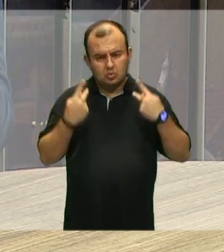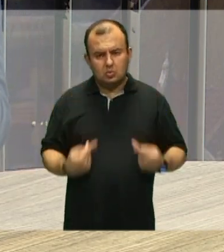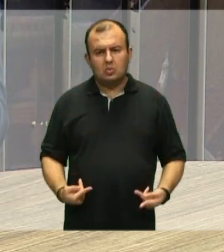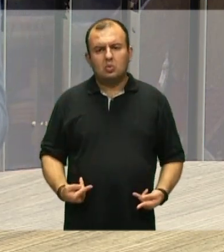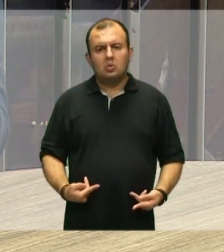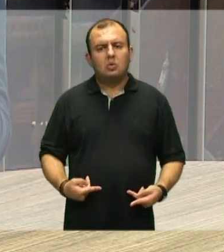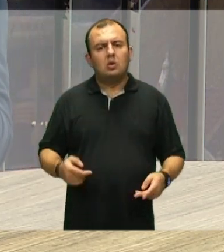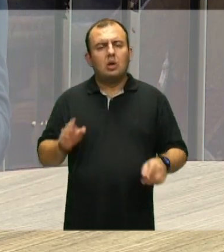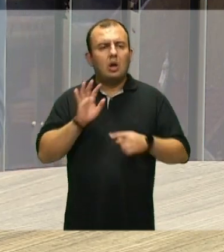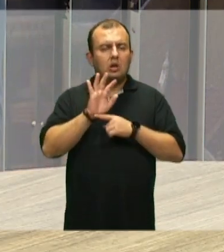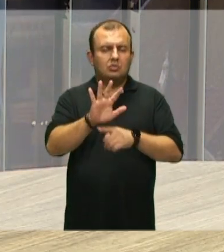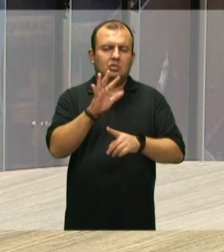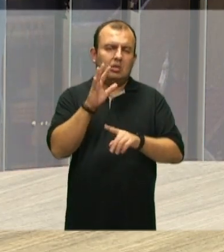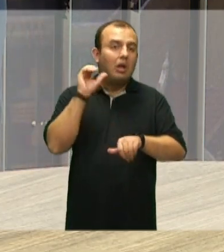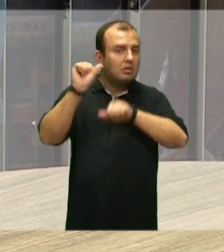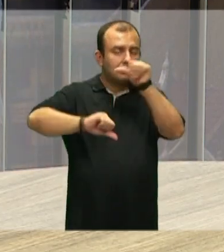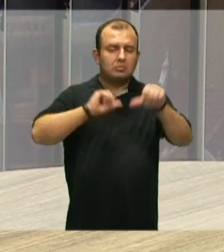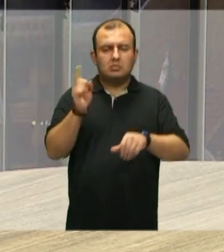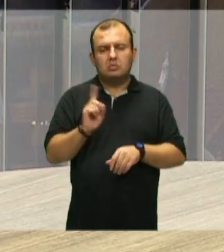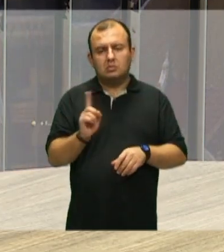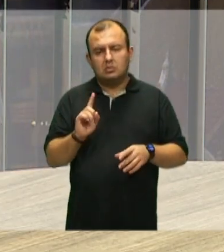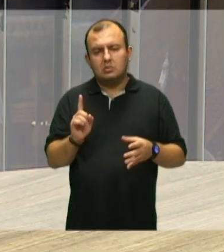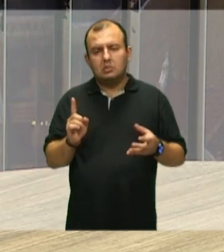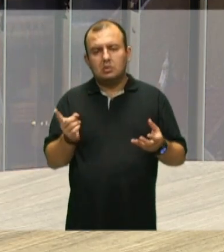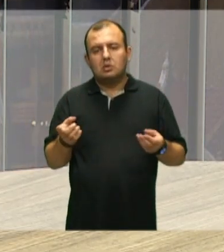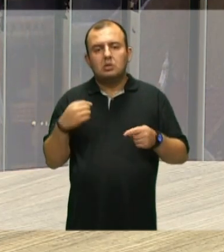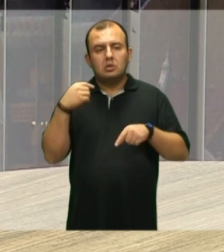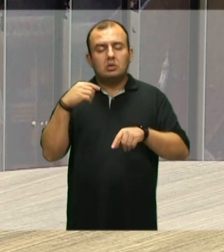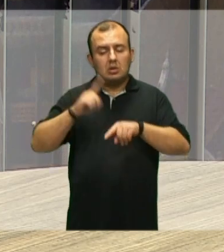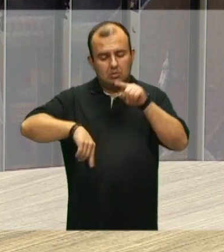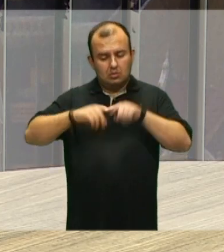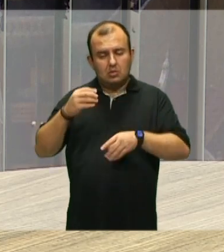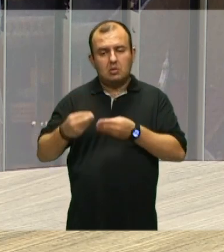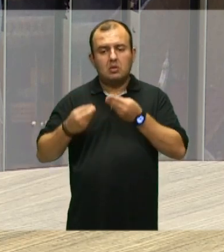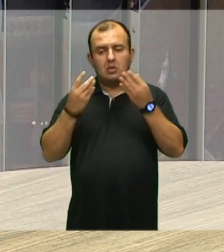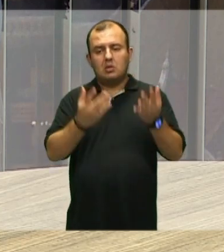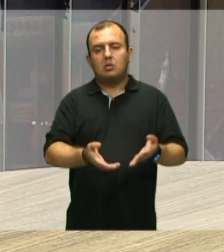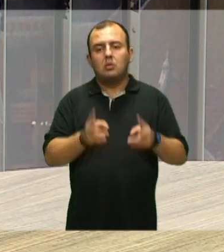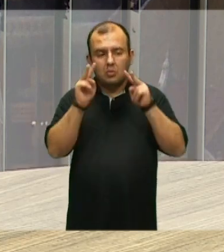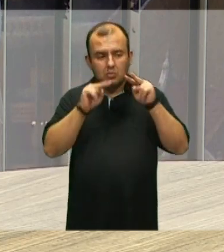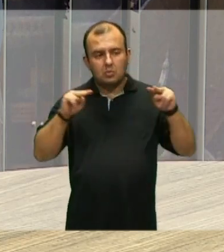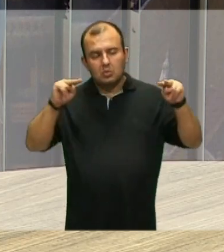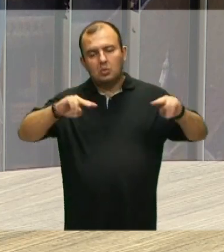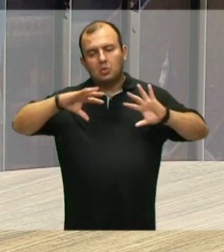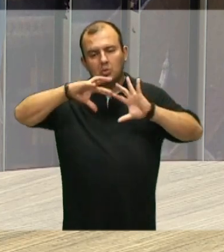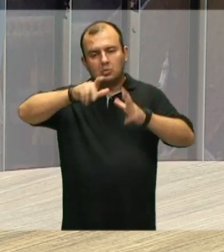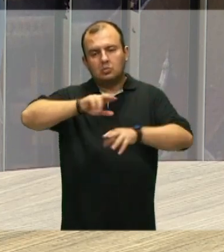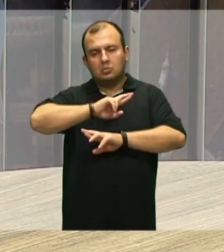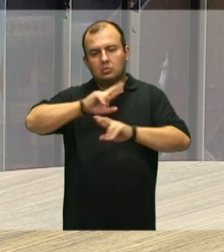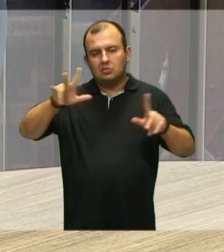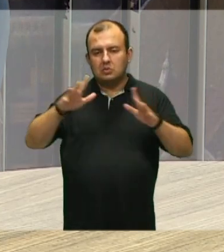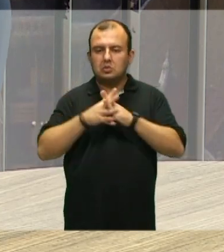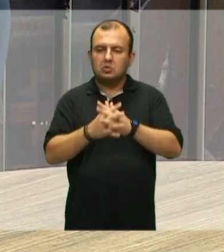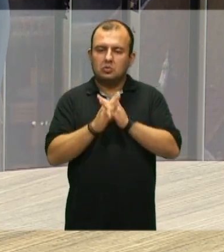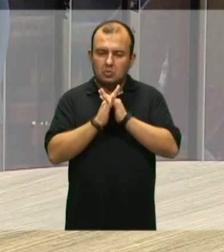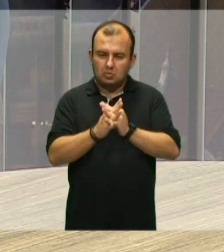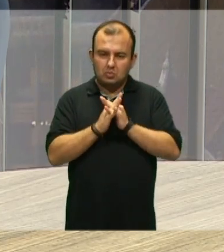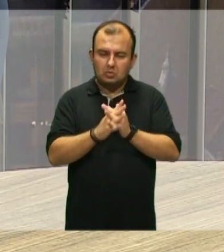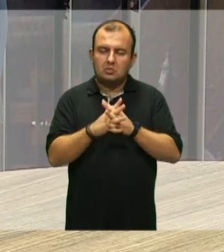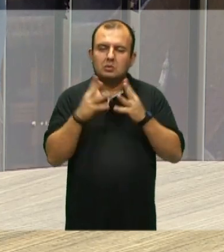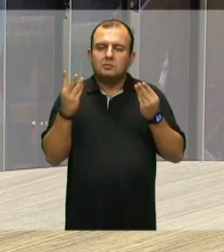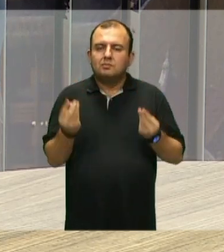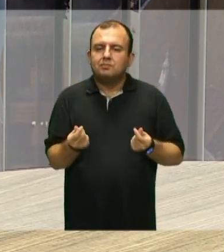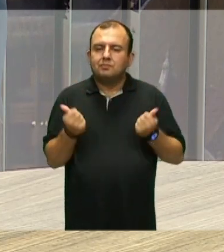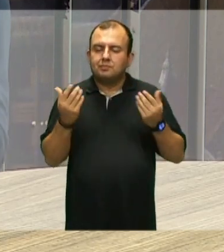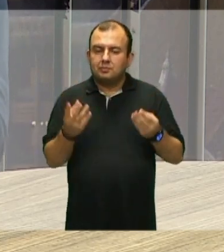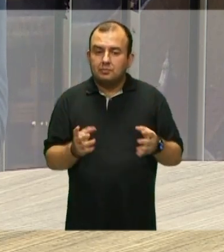só ela vai se transformar, mas eu acho que te dá uma ferramenta, né, para olhar o mundo de forma mais complexa, mais